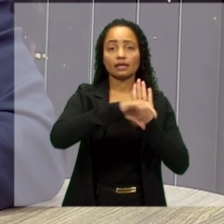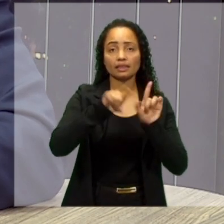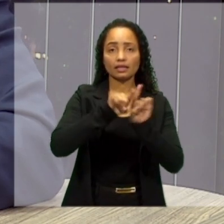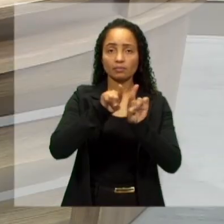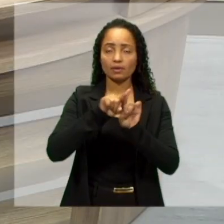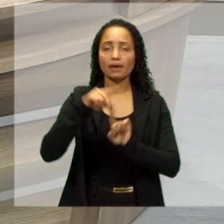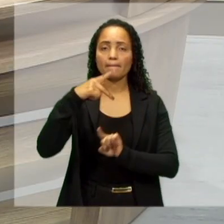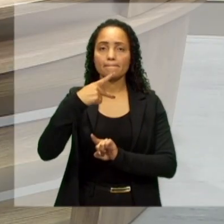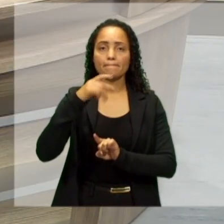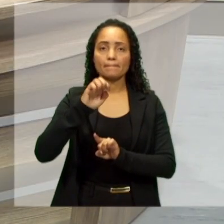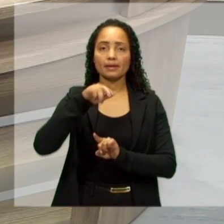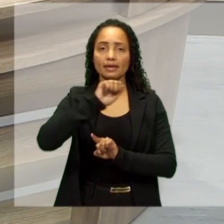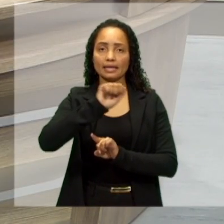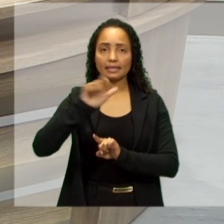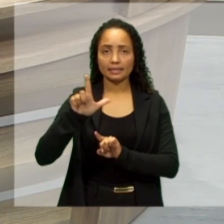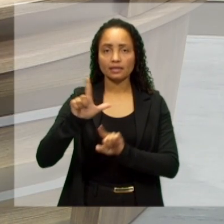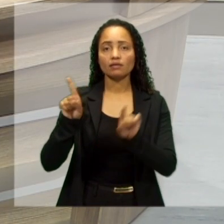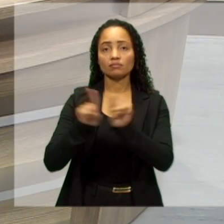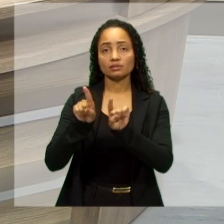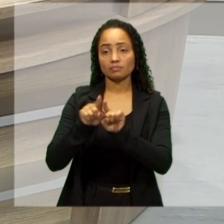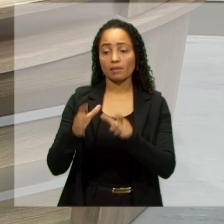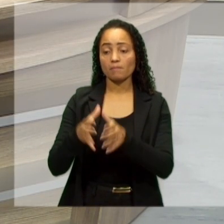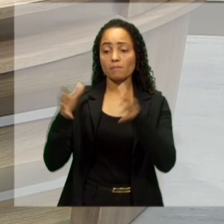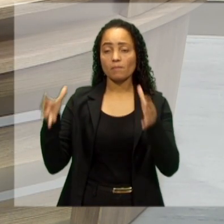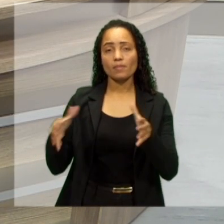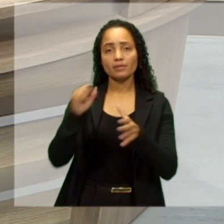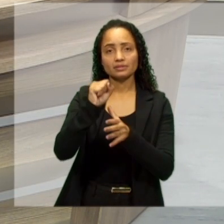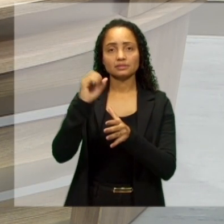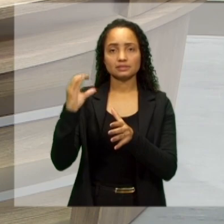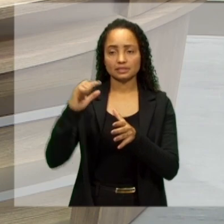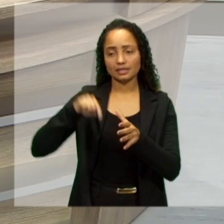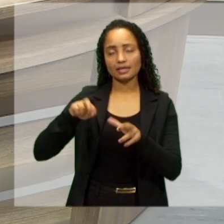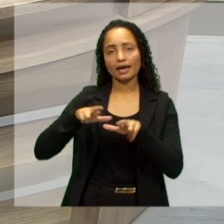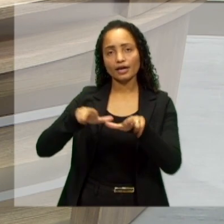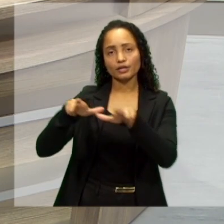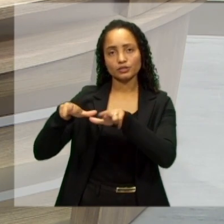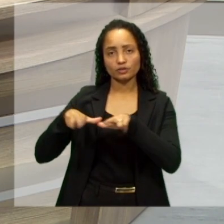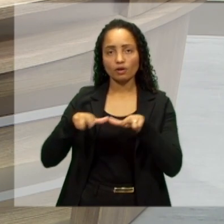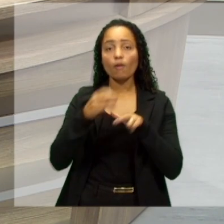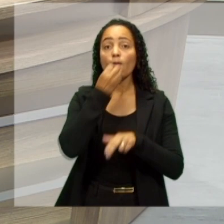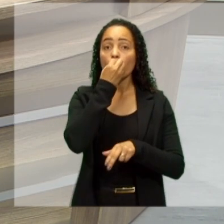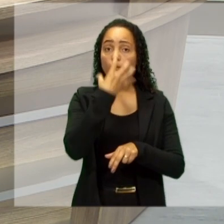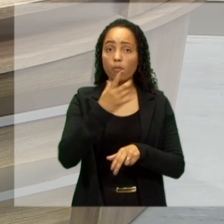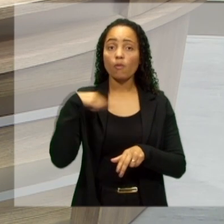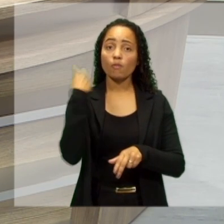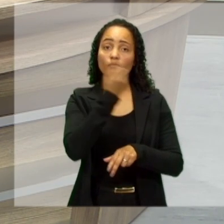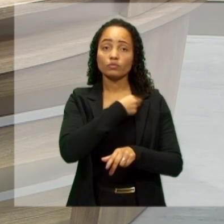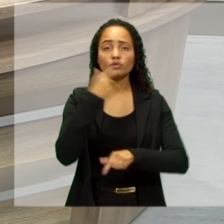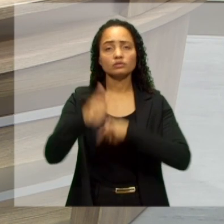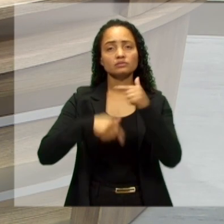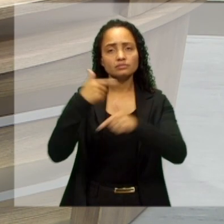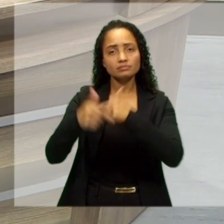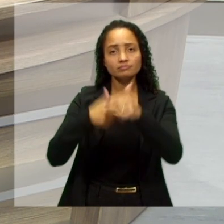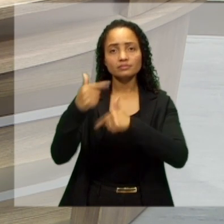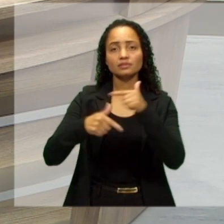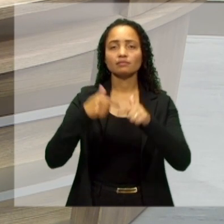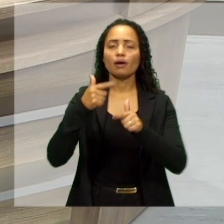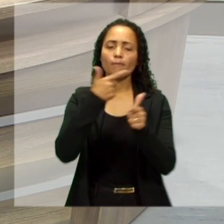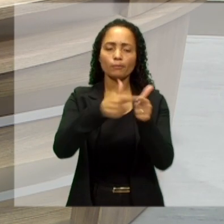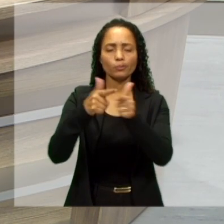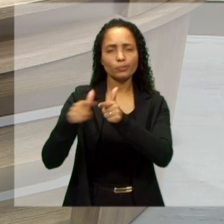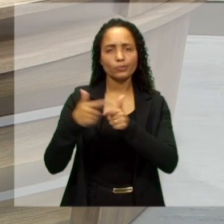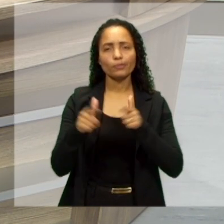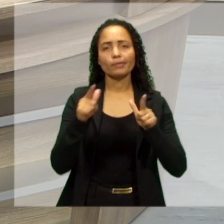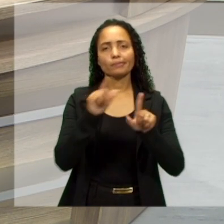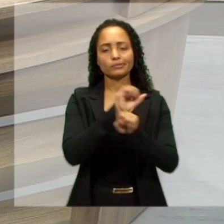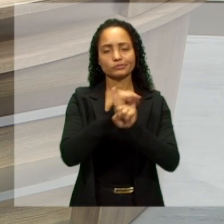maior de Santa Catarina, na nossa região, e graças à atuação da Defensoria Pública, muitos problemas sociais